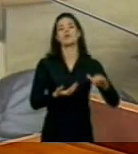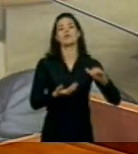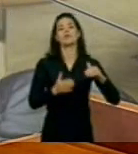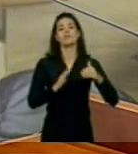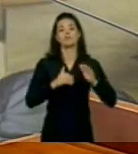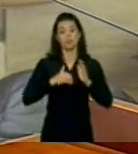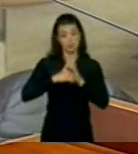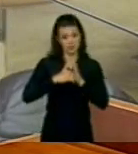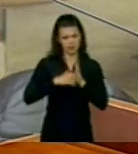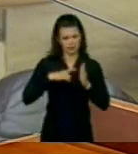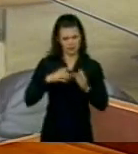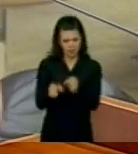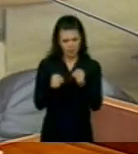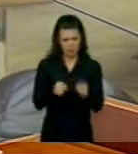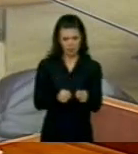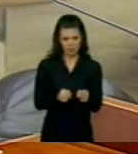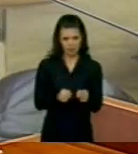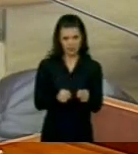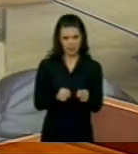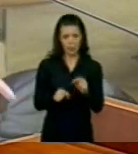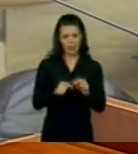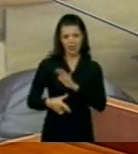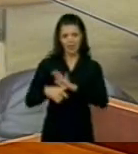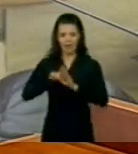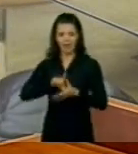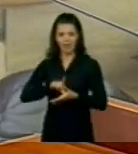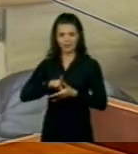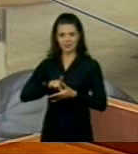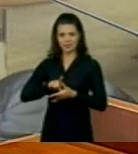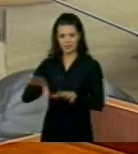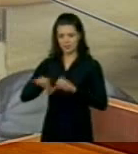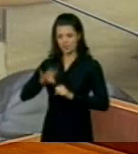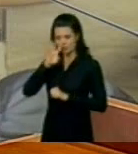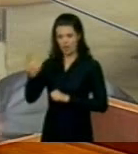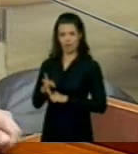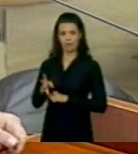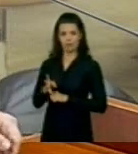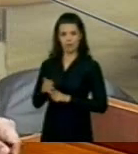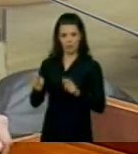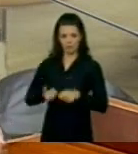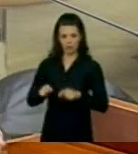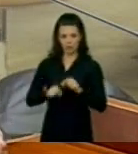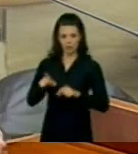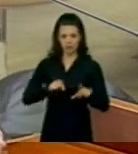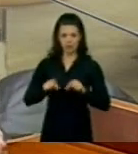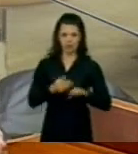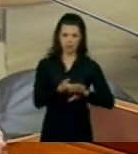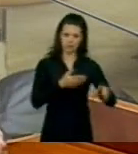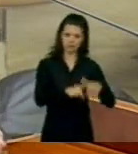o Senado da República tem o poder de receber, antes de recebimento da denúncia por crime de responsabilidade, decidir sobre afastamento cautelar de ministro